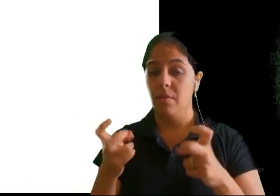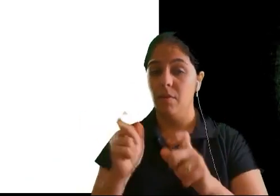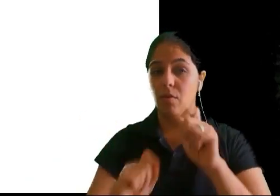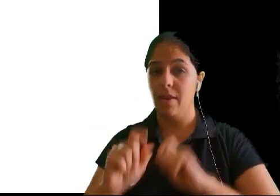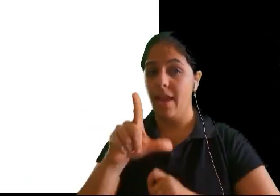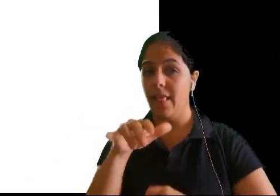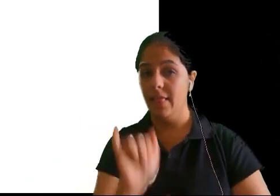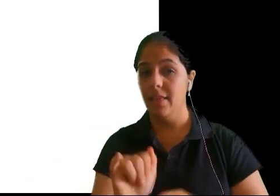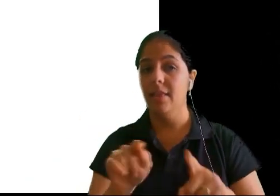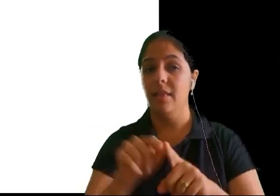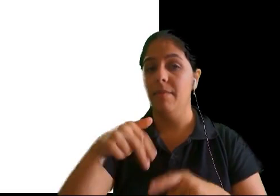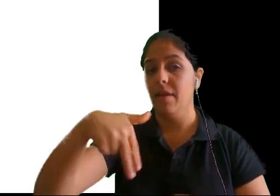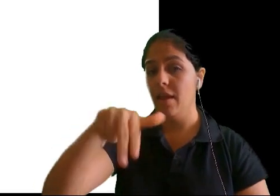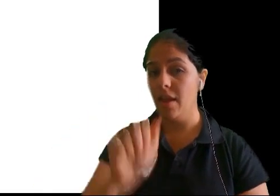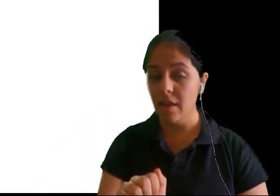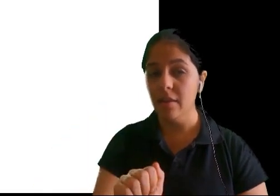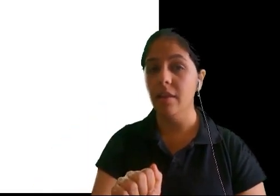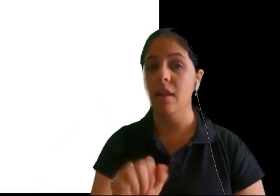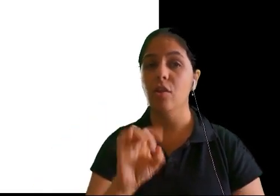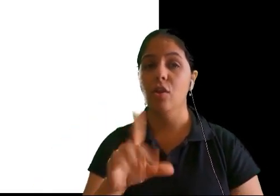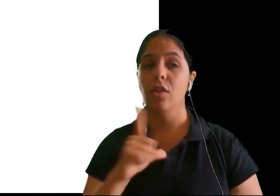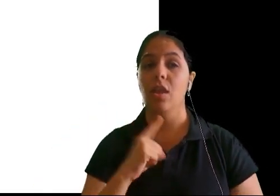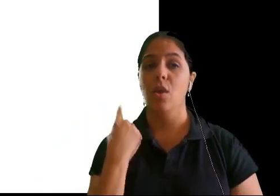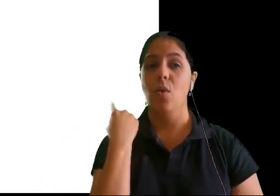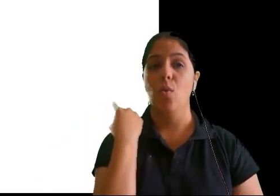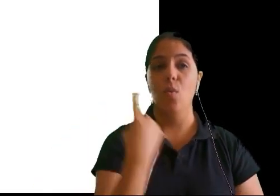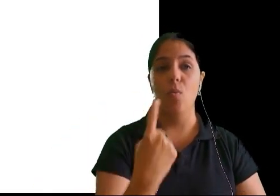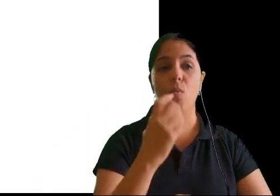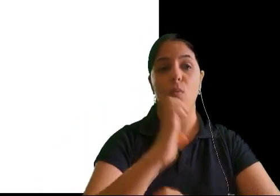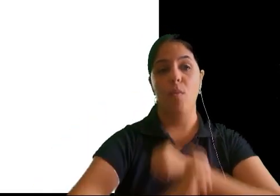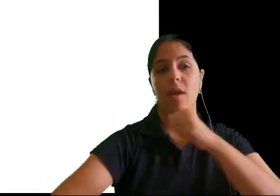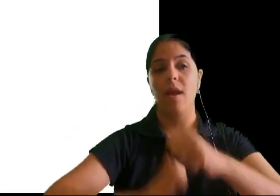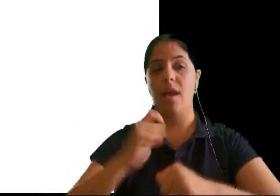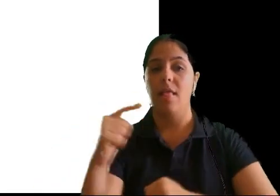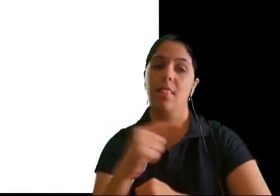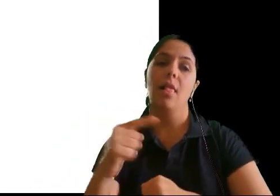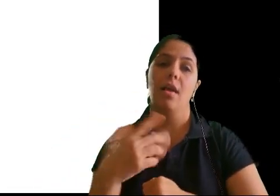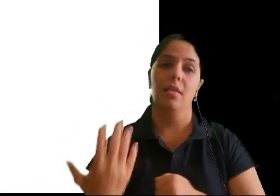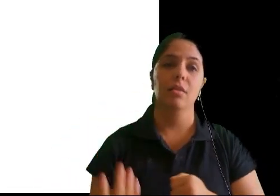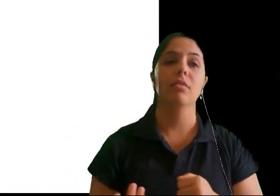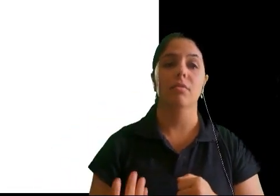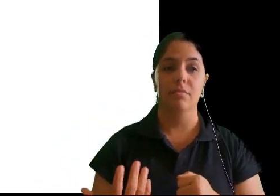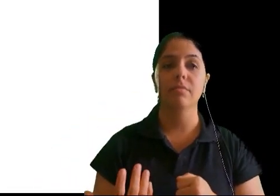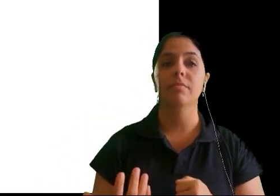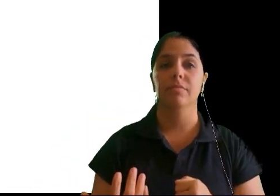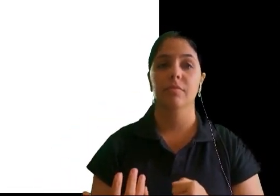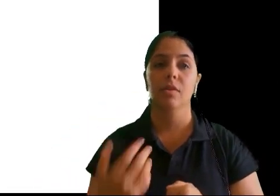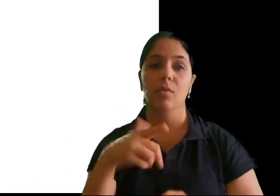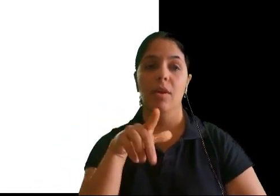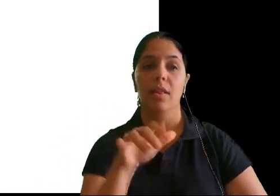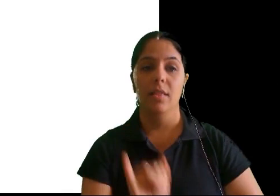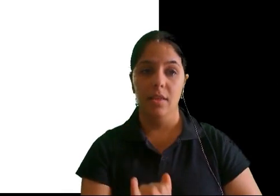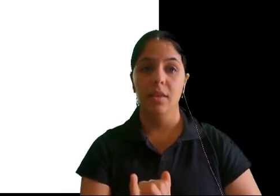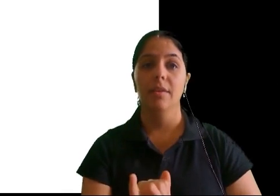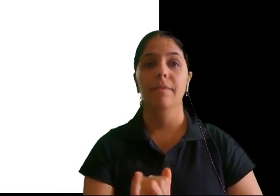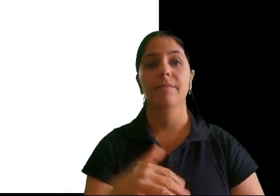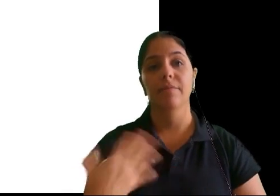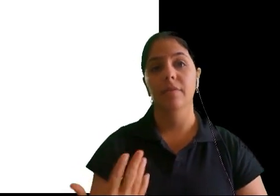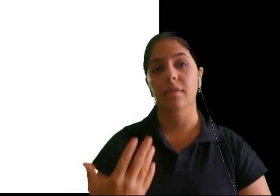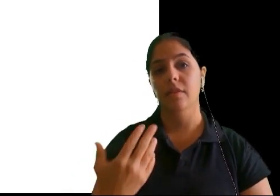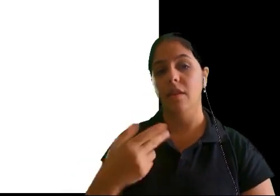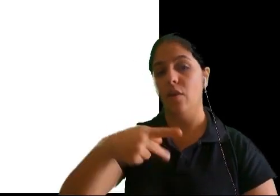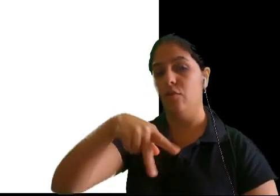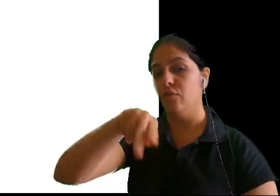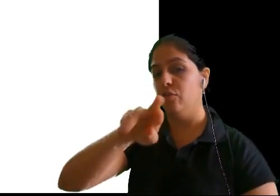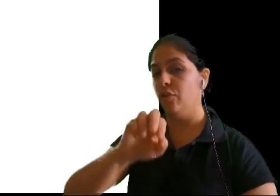que tanto o lítio quanto o sódio têm apenas um elétron no nível mais energético, que para o lítio